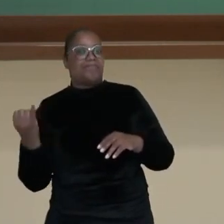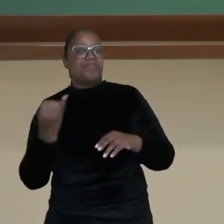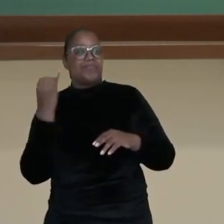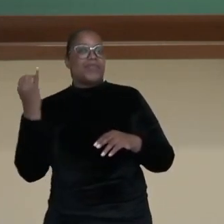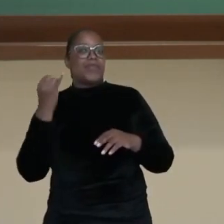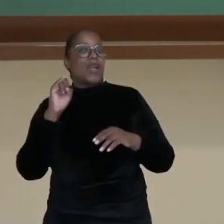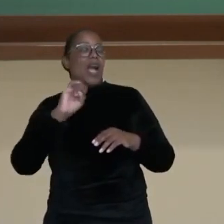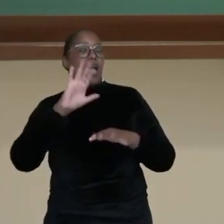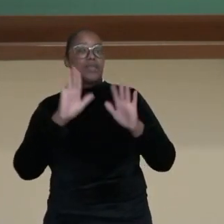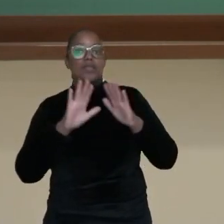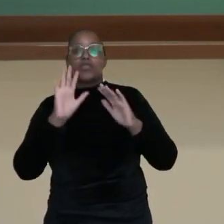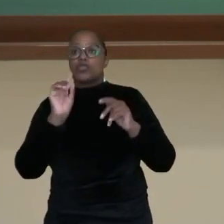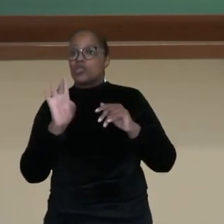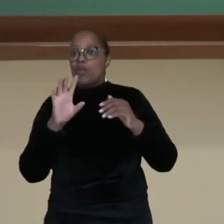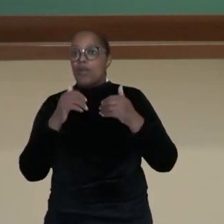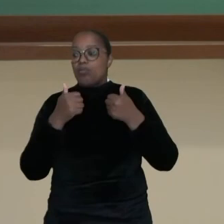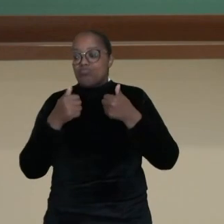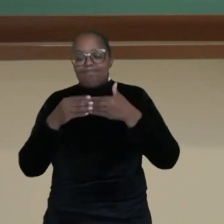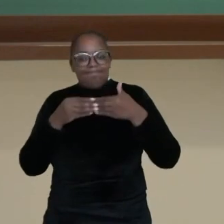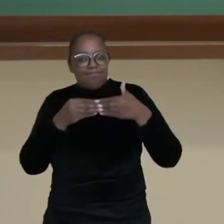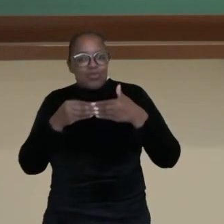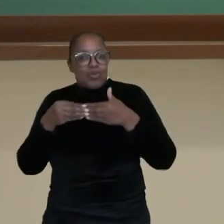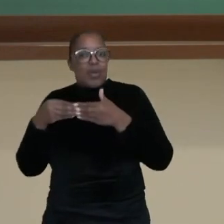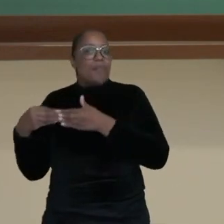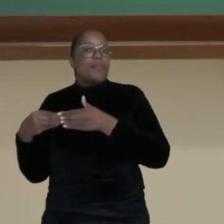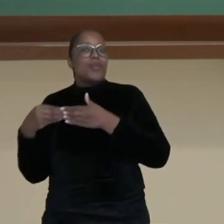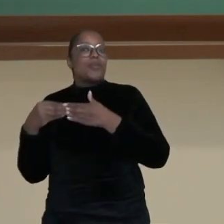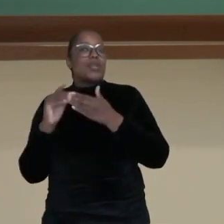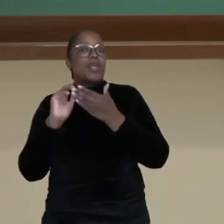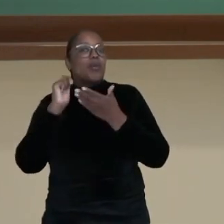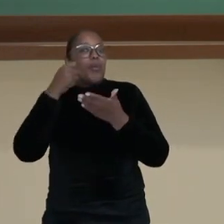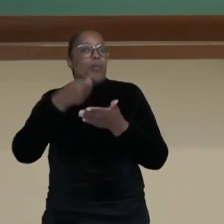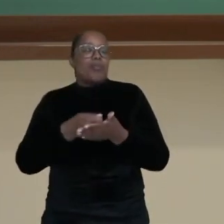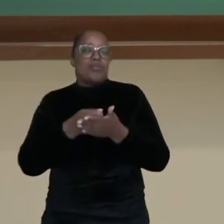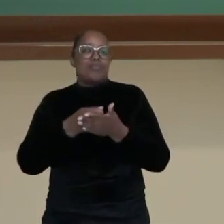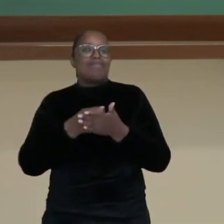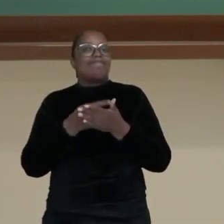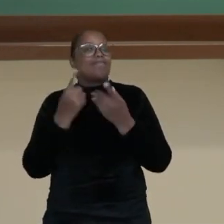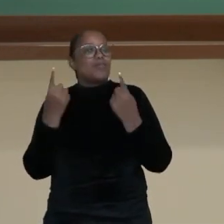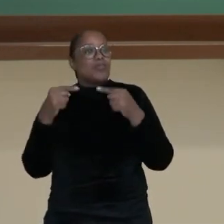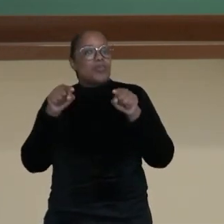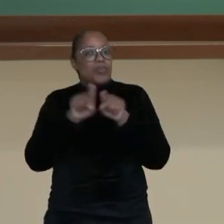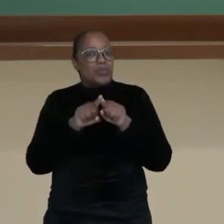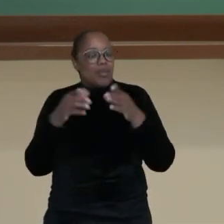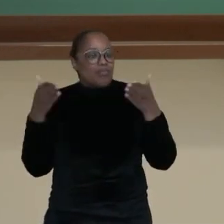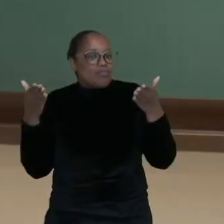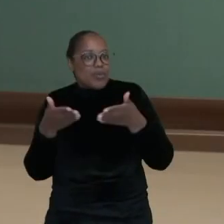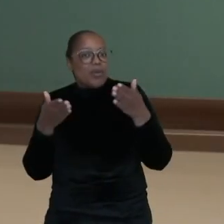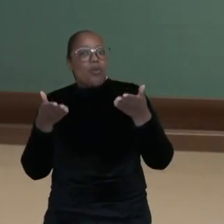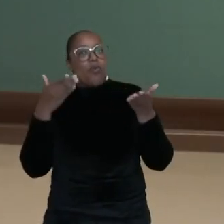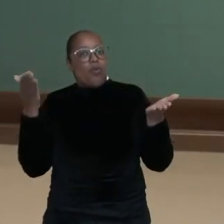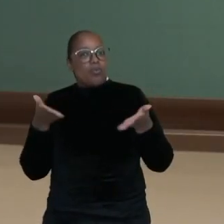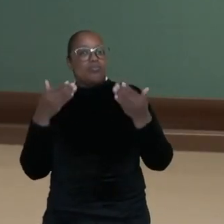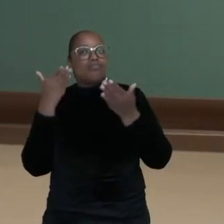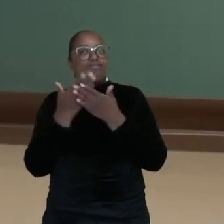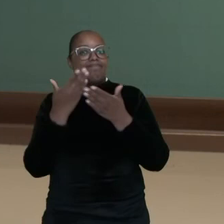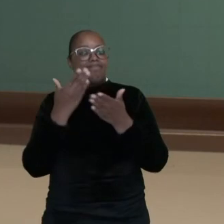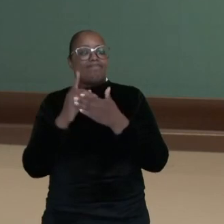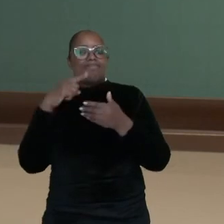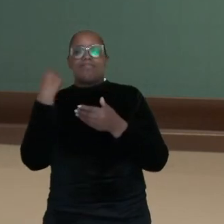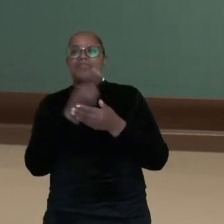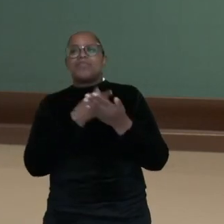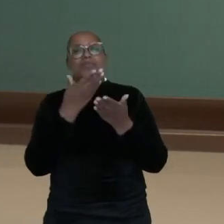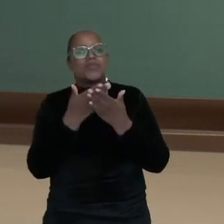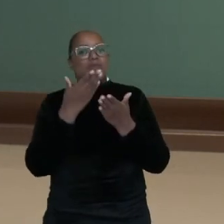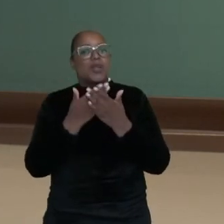só seguiram ordens, né, igual o Eichmann fala. Bom, vamos fazer nossa retomada então. Nesta aula, nós estudamos o pensamento